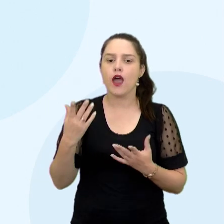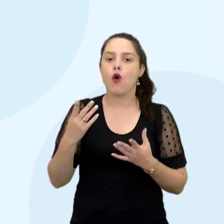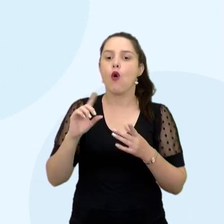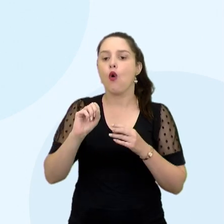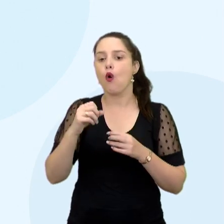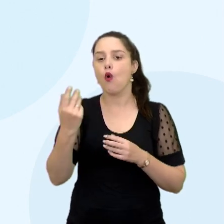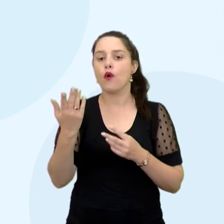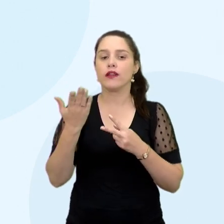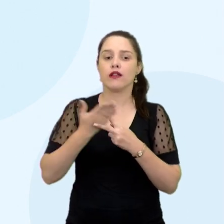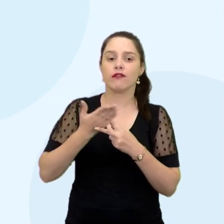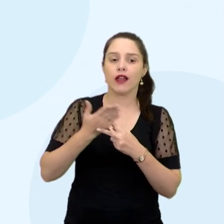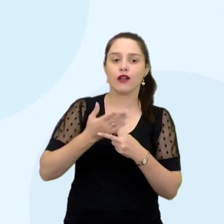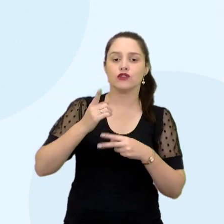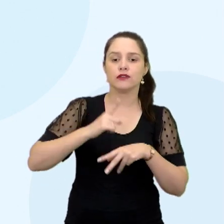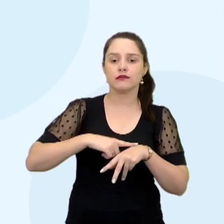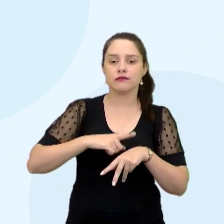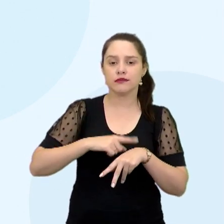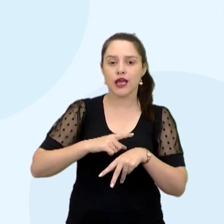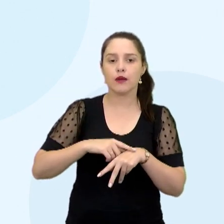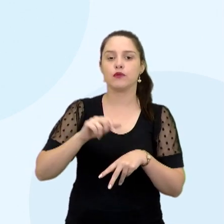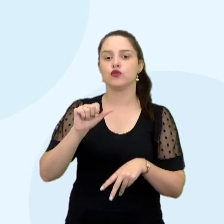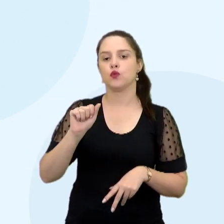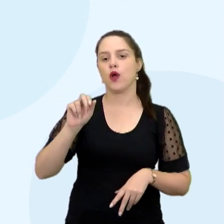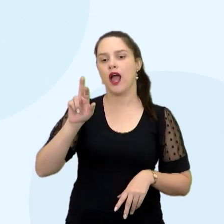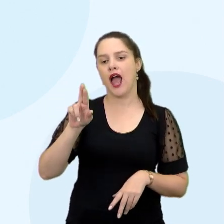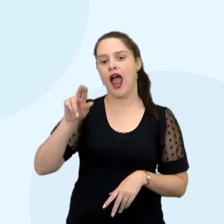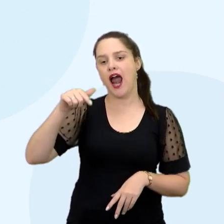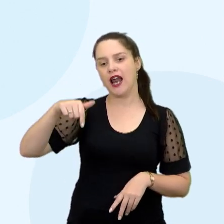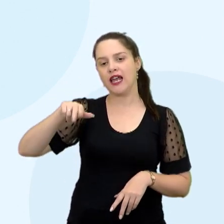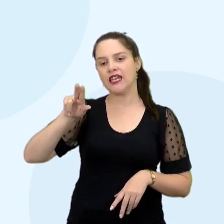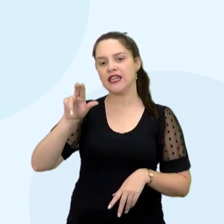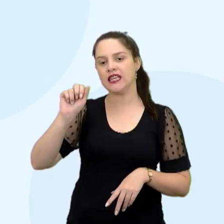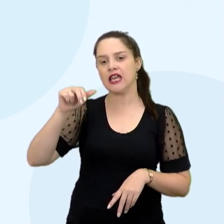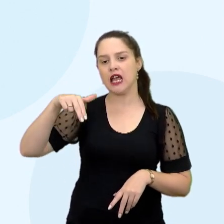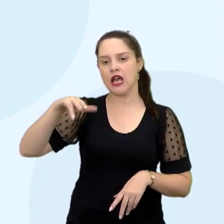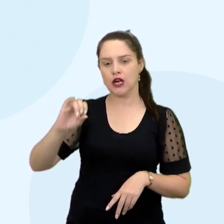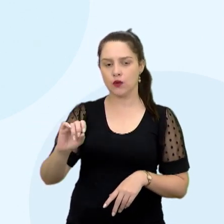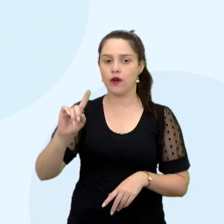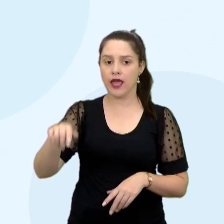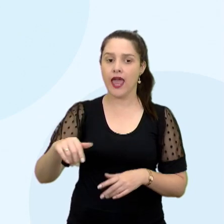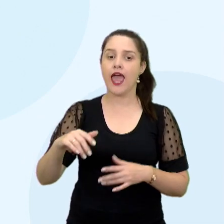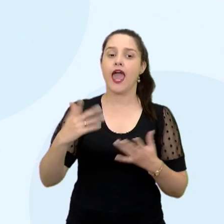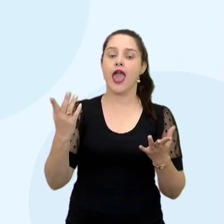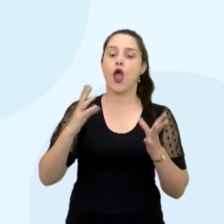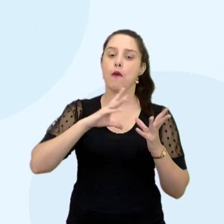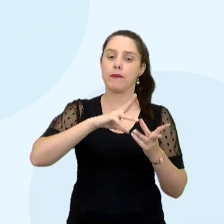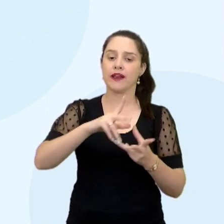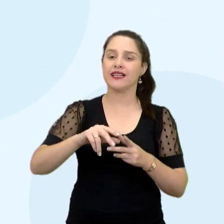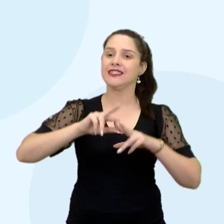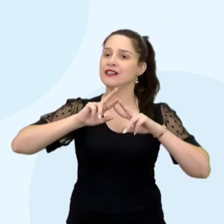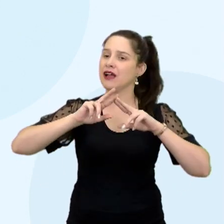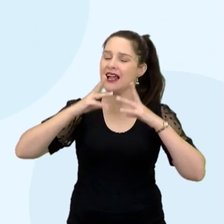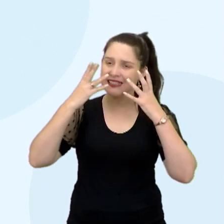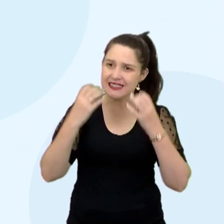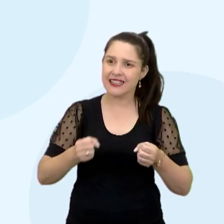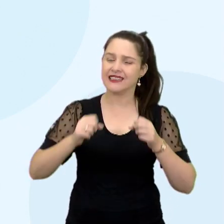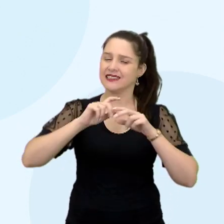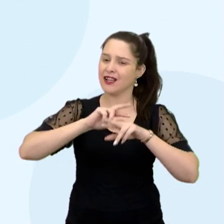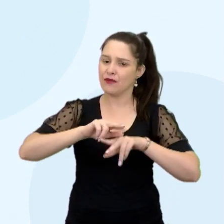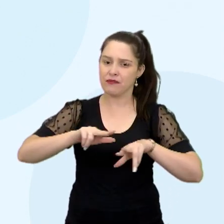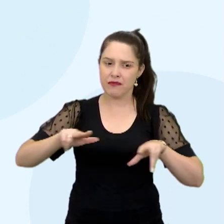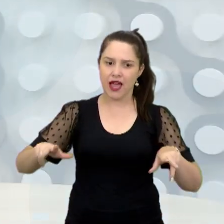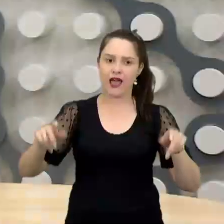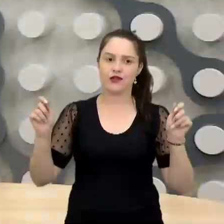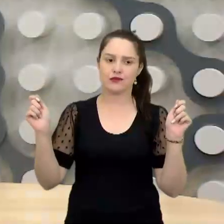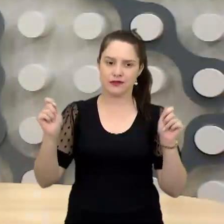refere no arqueano, mas a divisão adiano-arqueano é amplamente aceita por vários autores. Eu não sei se